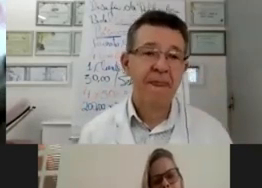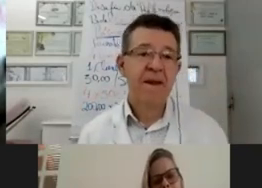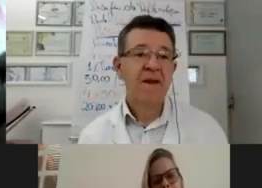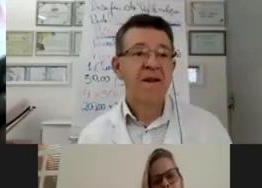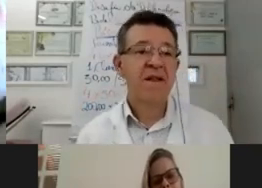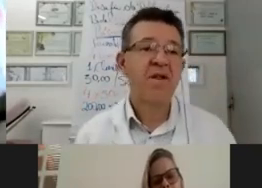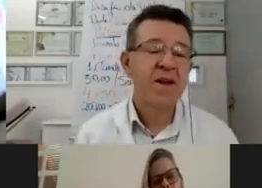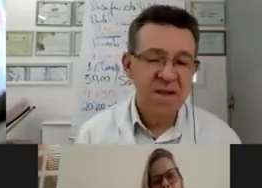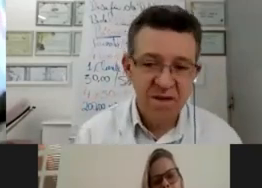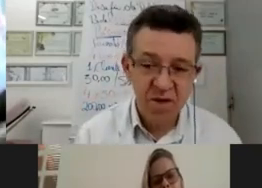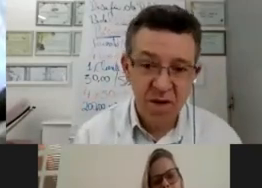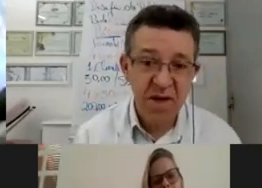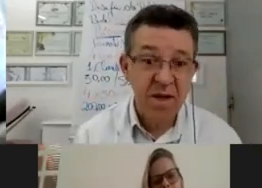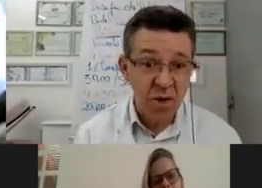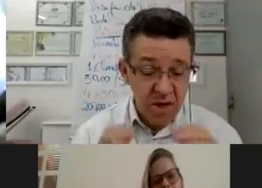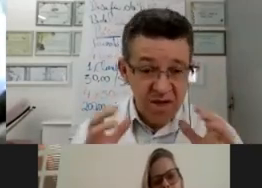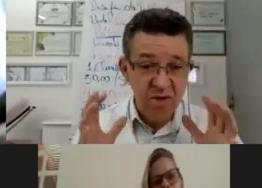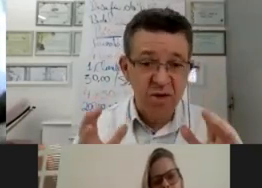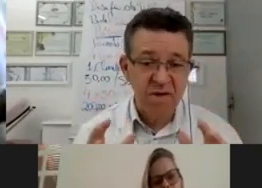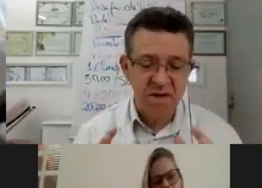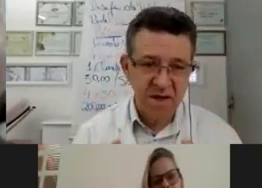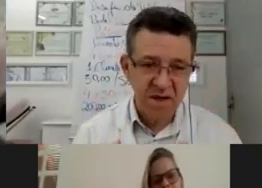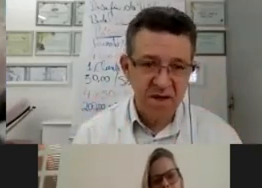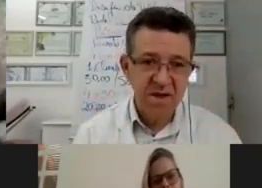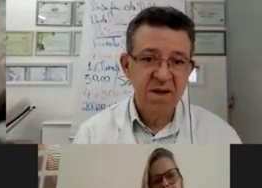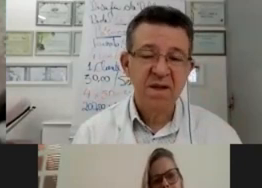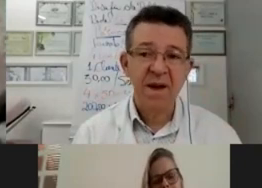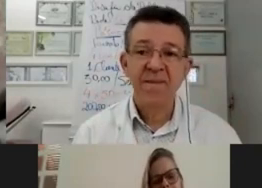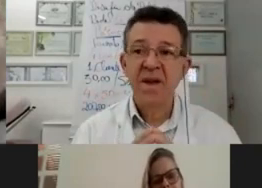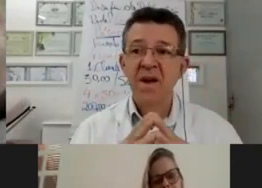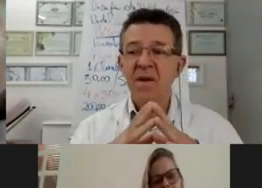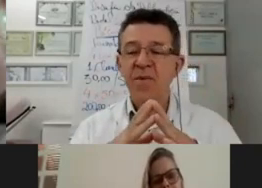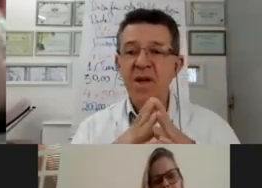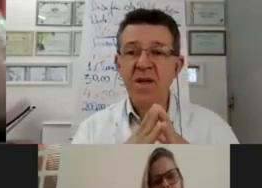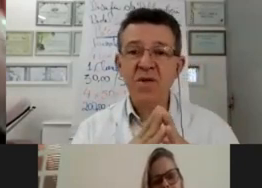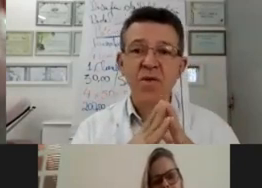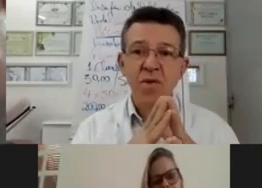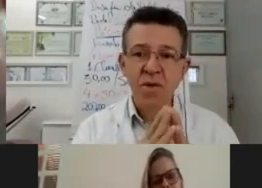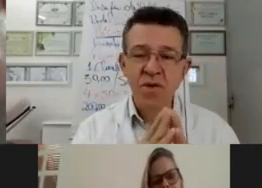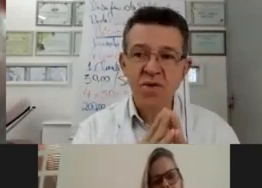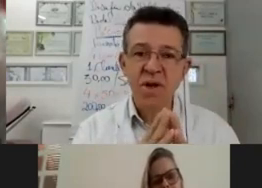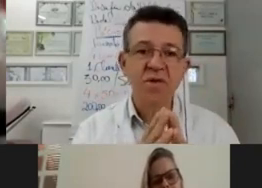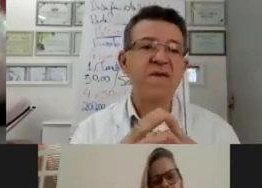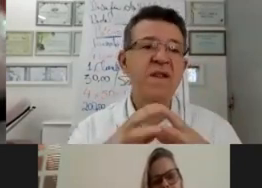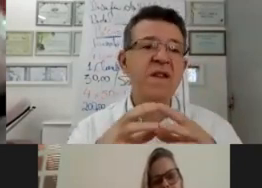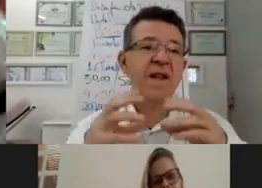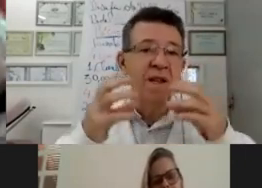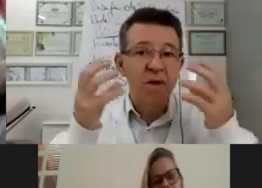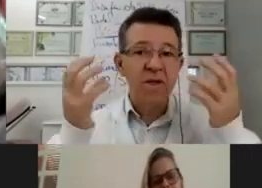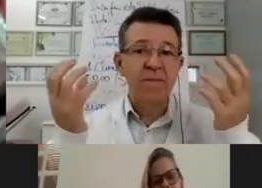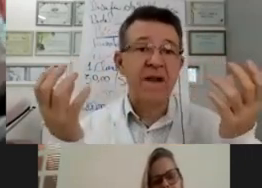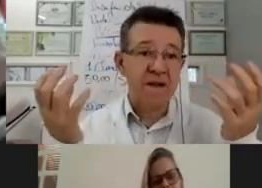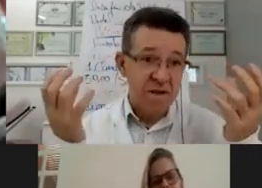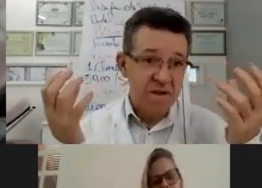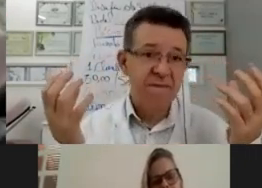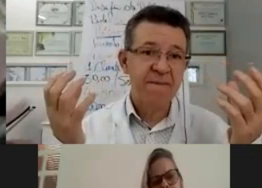organizar. Então é assim, Sônia e todos vocês, tá? Por isso que o curso eu dividi ele em